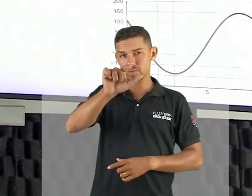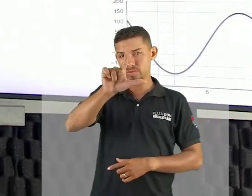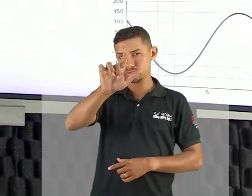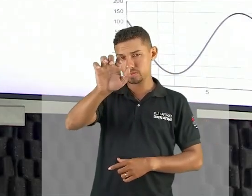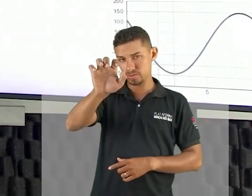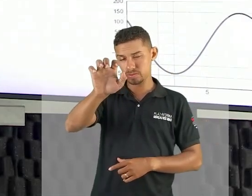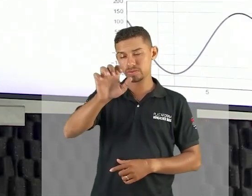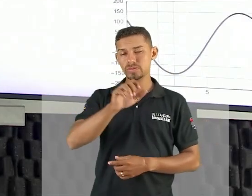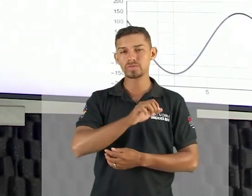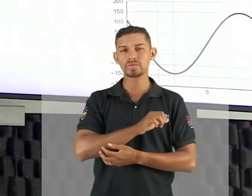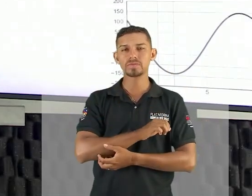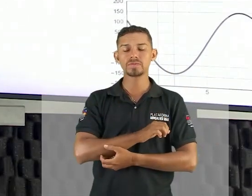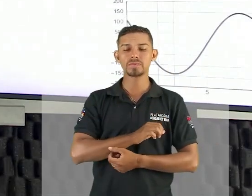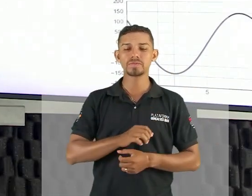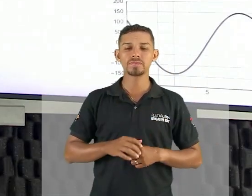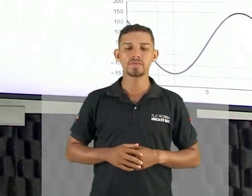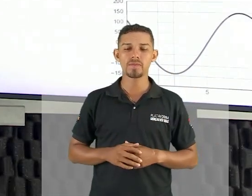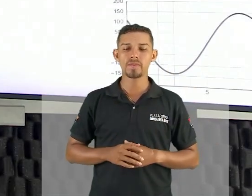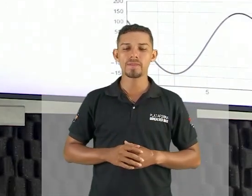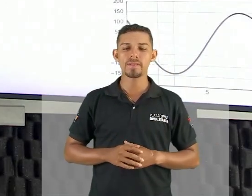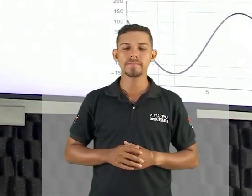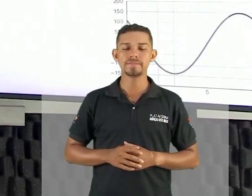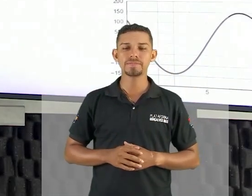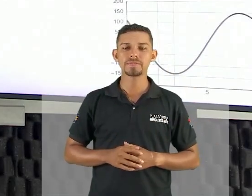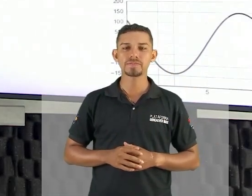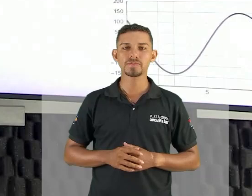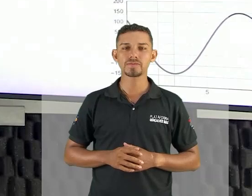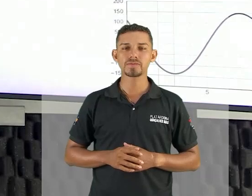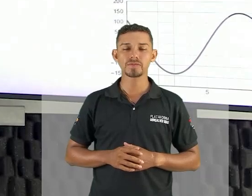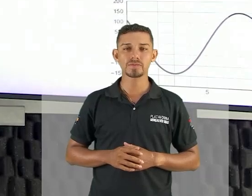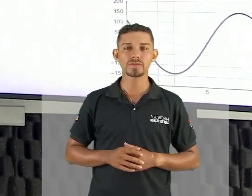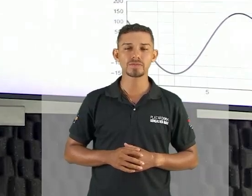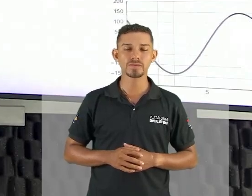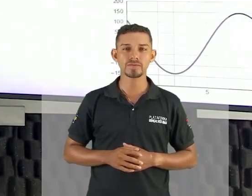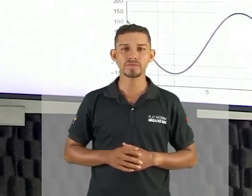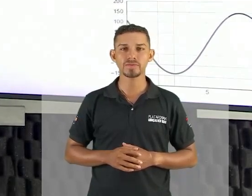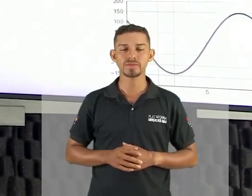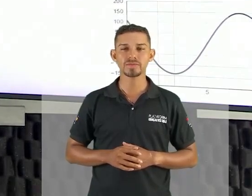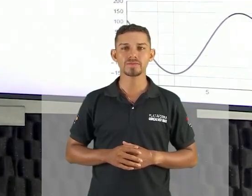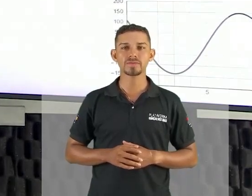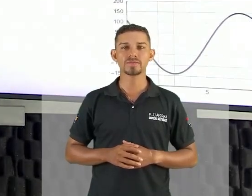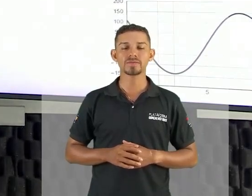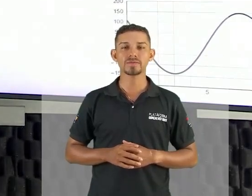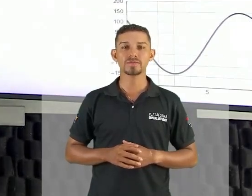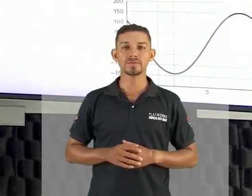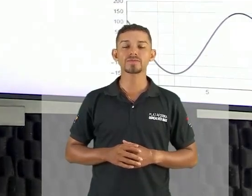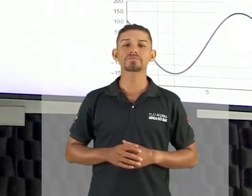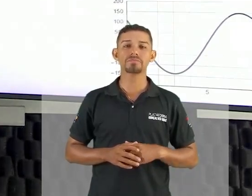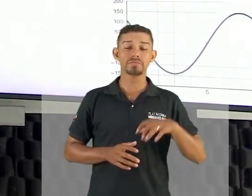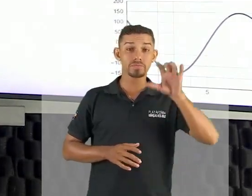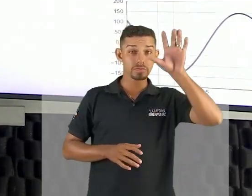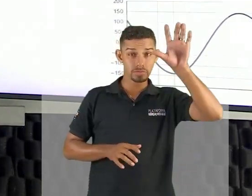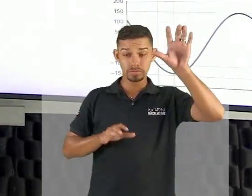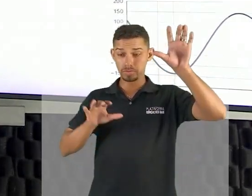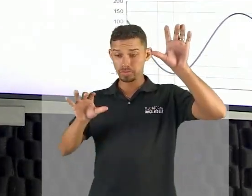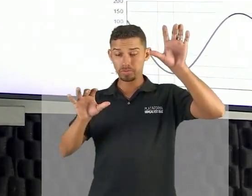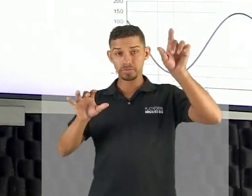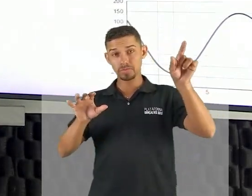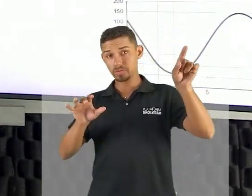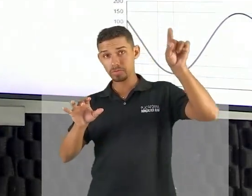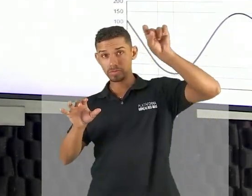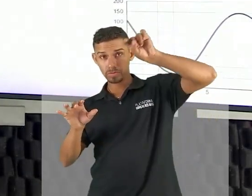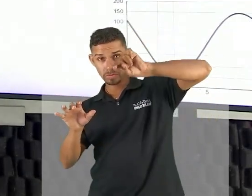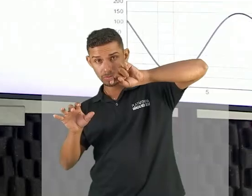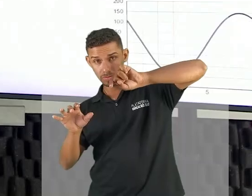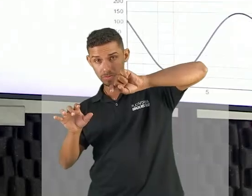vai lá no vale para poder depois subir e fazer a manobra Vale da onda são as partes da onda tá